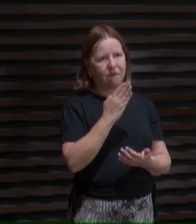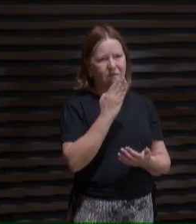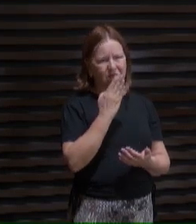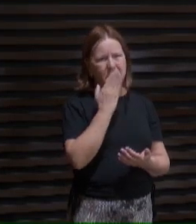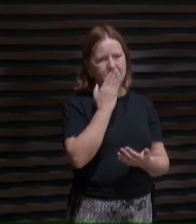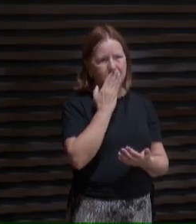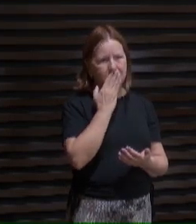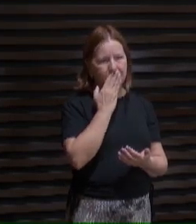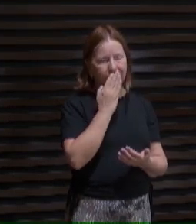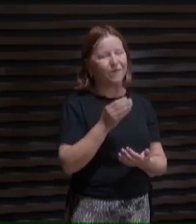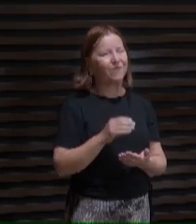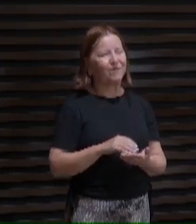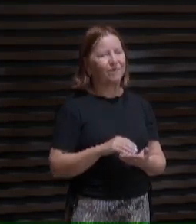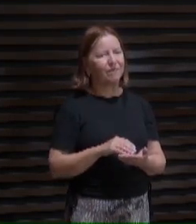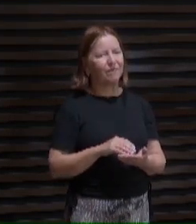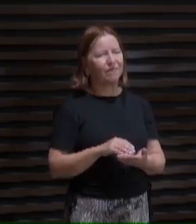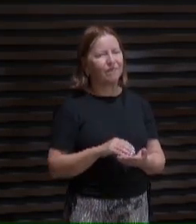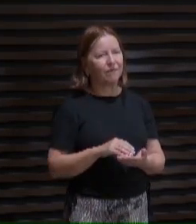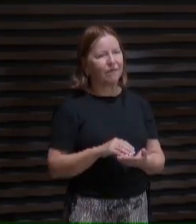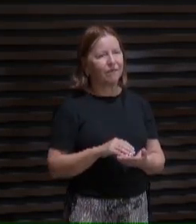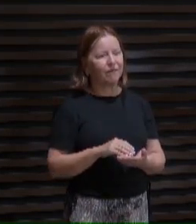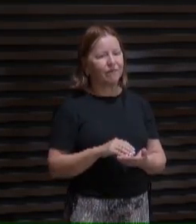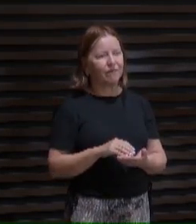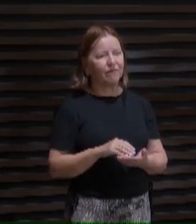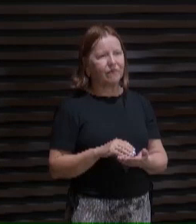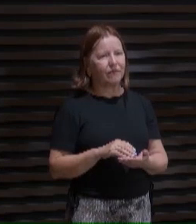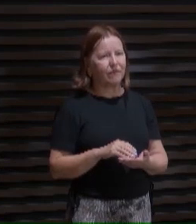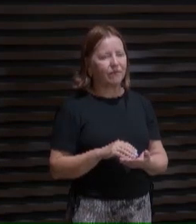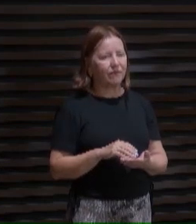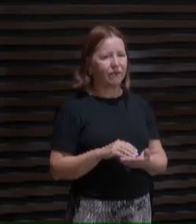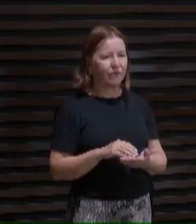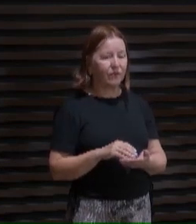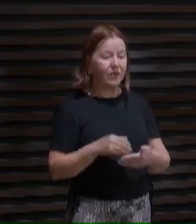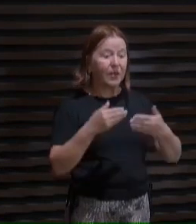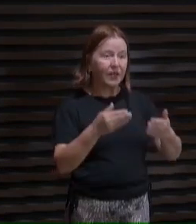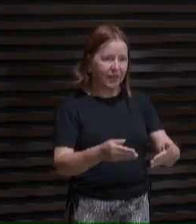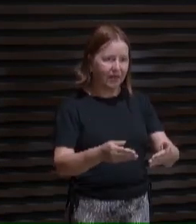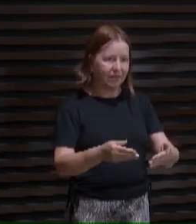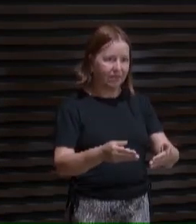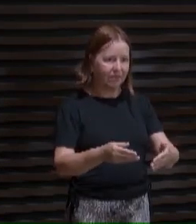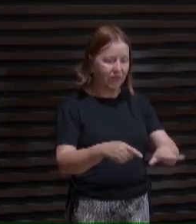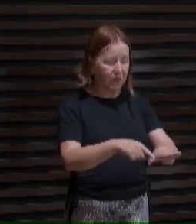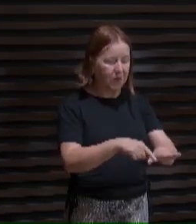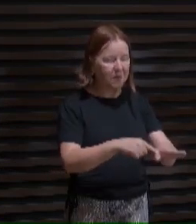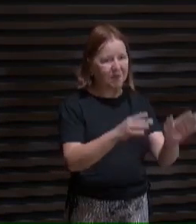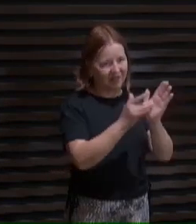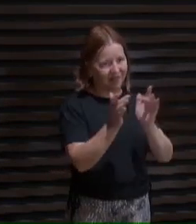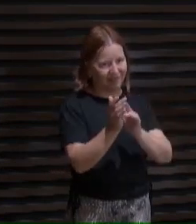muitos, e os largaram junto aos seus pés, aos pés de Jesus, e ele os